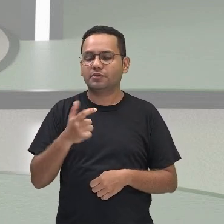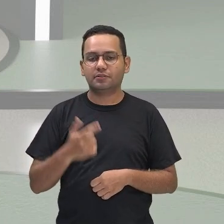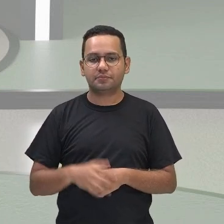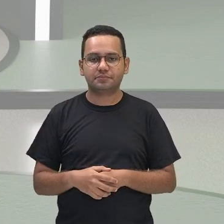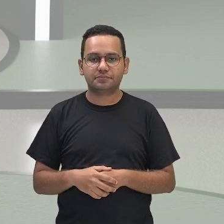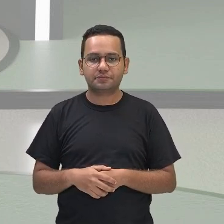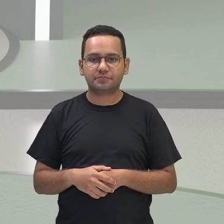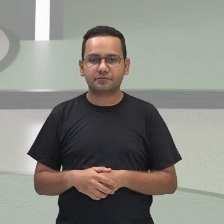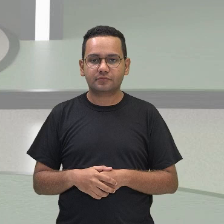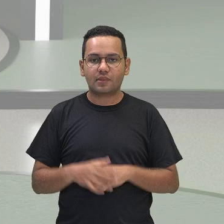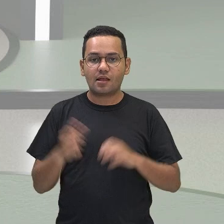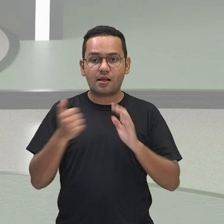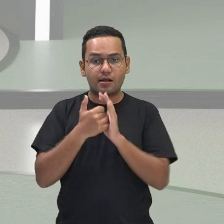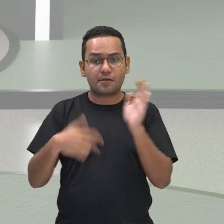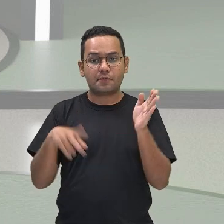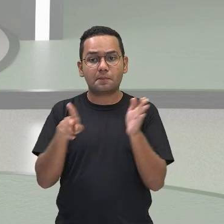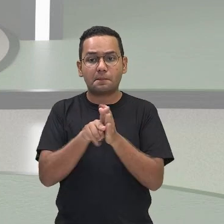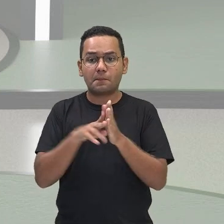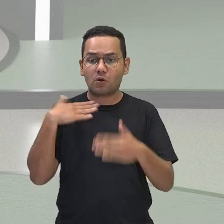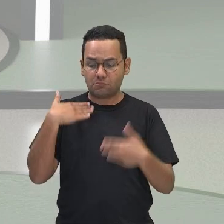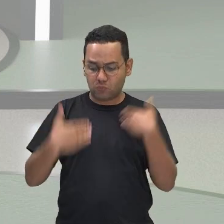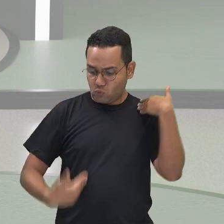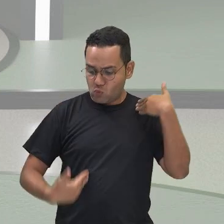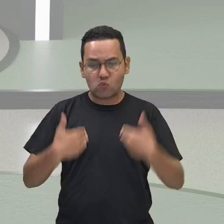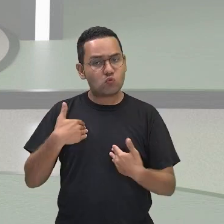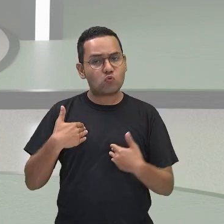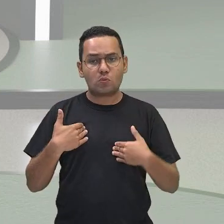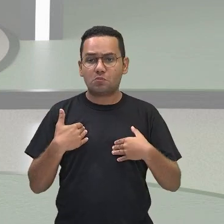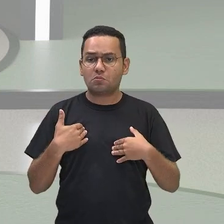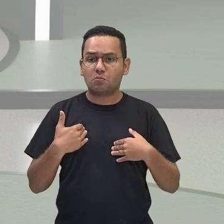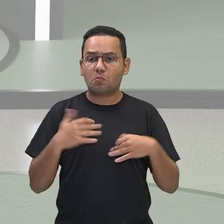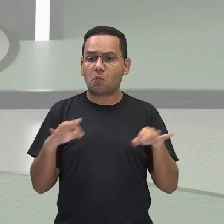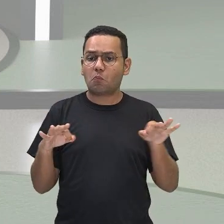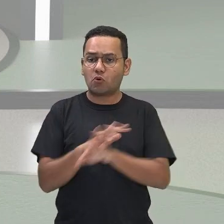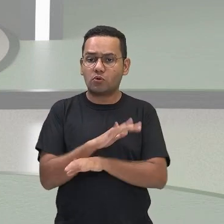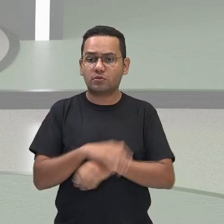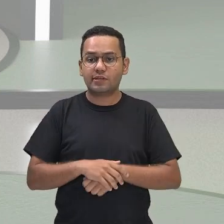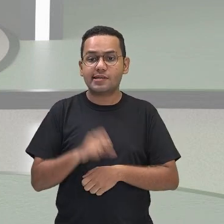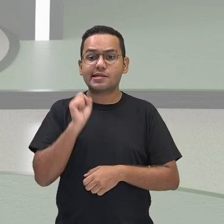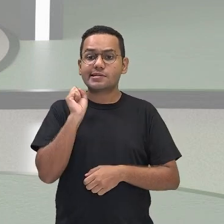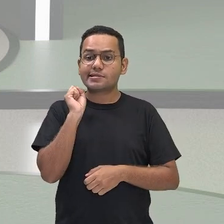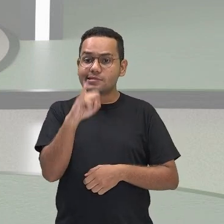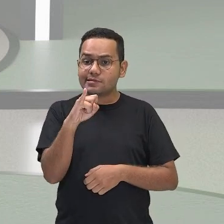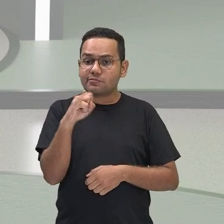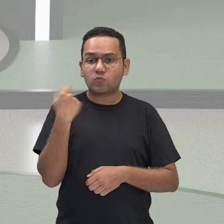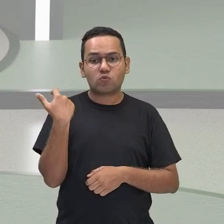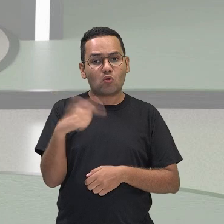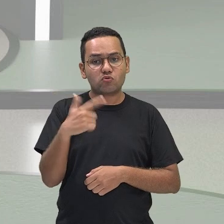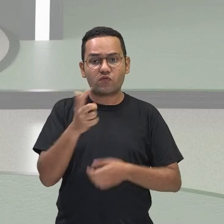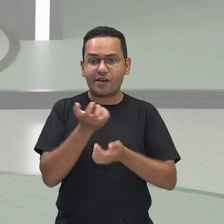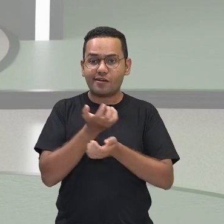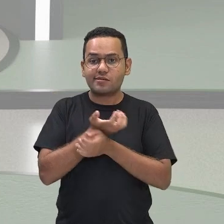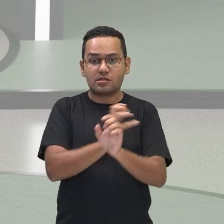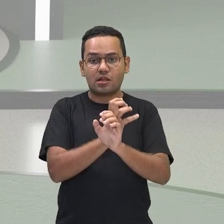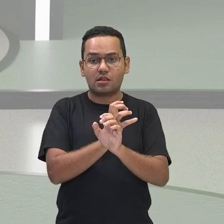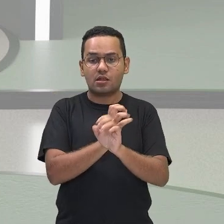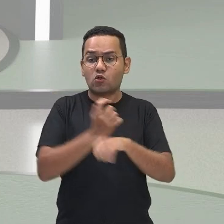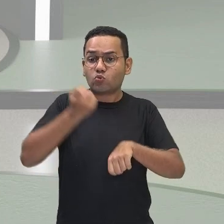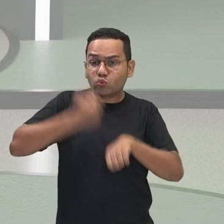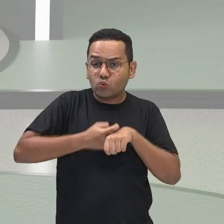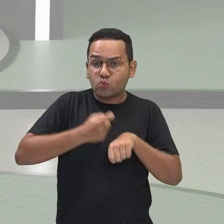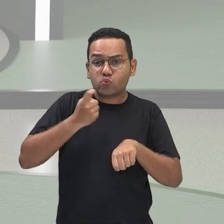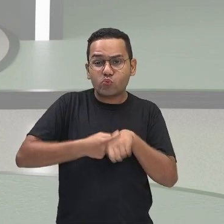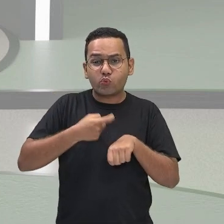seja, a estrutura que temos. Se nós não tivéssemos o nosso esqueleto e ele não fosse de forma rígida,